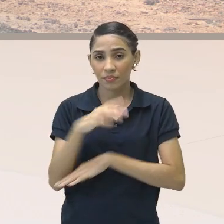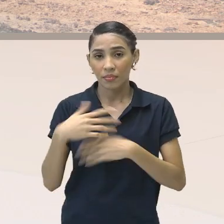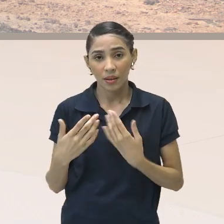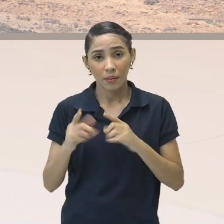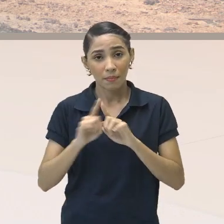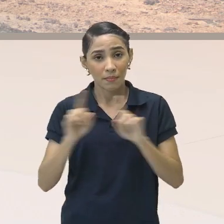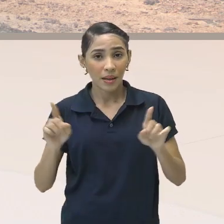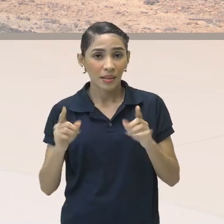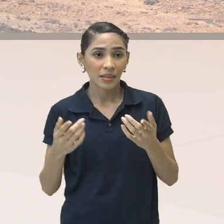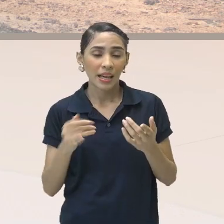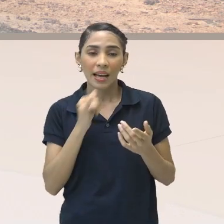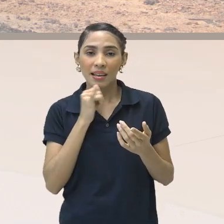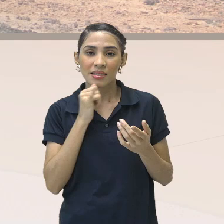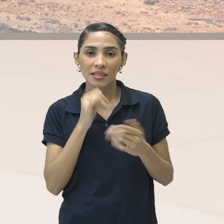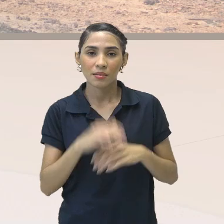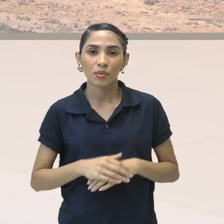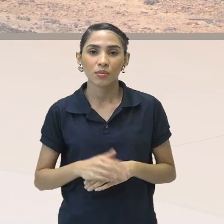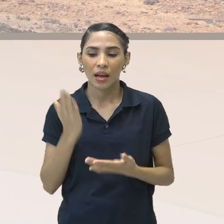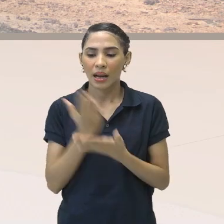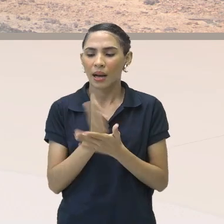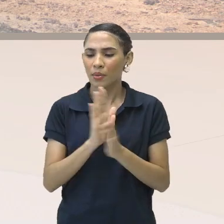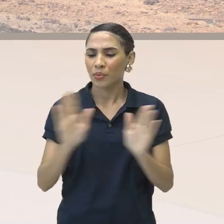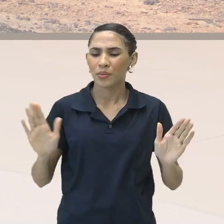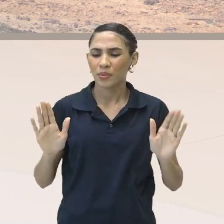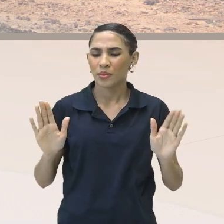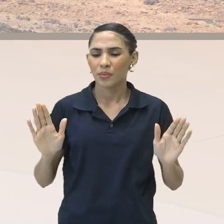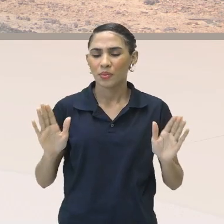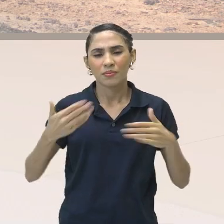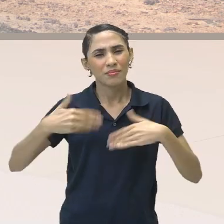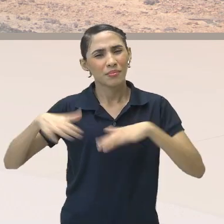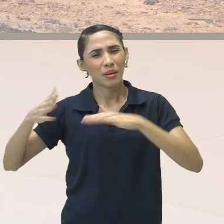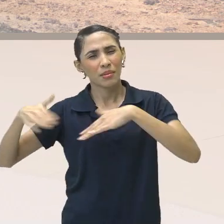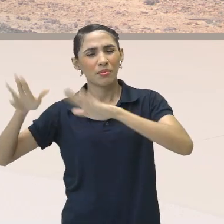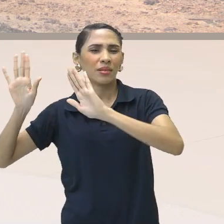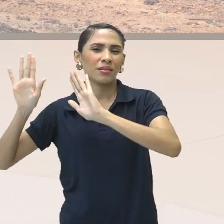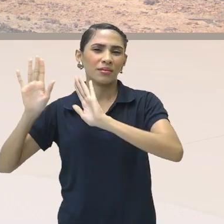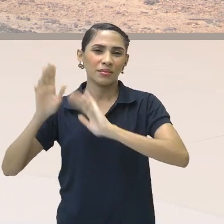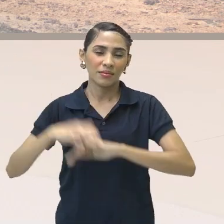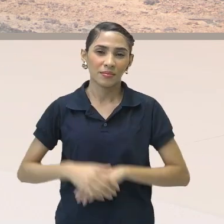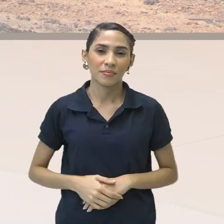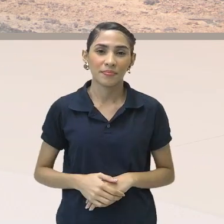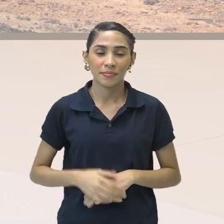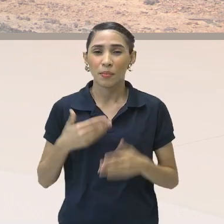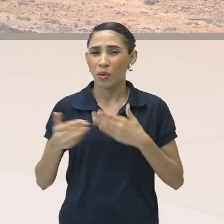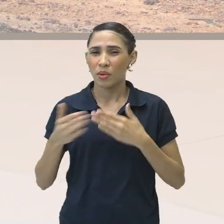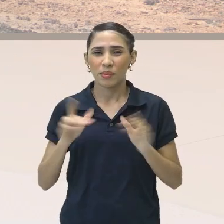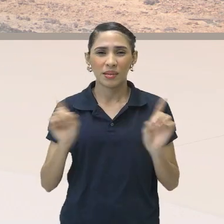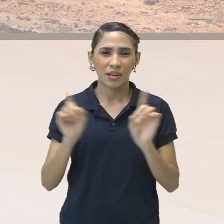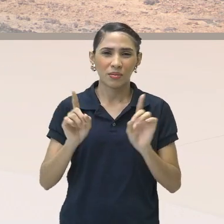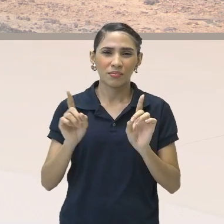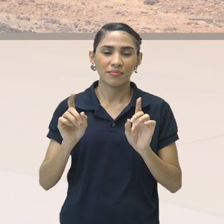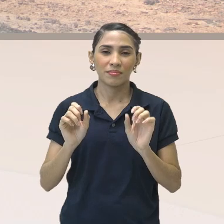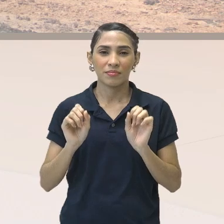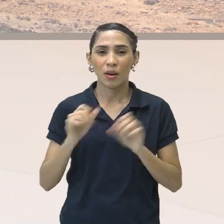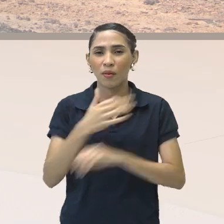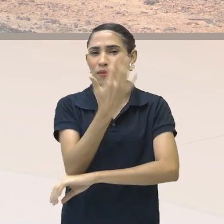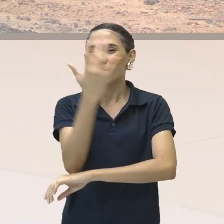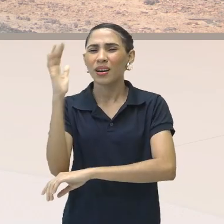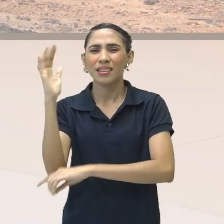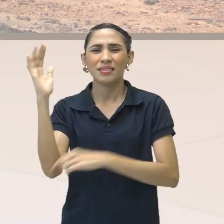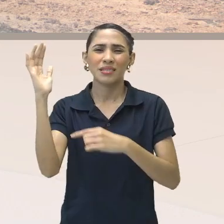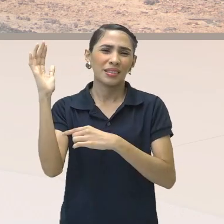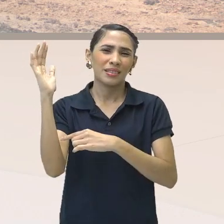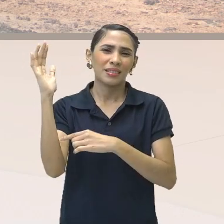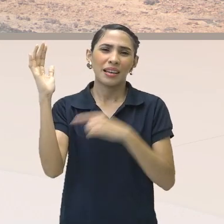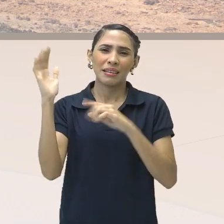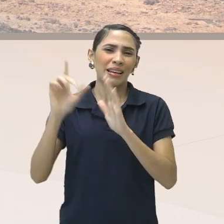mesmo tempo não pode ser também, acaba com tudo isso aí, deixa passar a boiada mesmo e não tem essa de floresta não. Floresta só